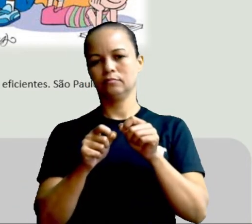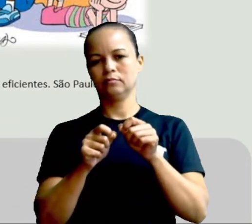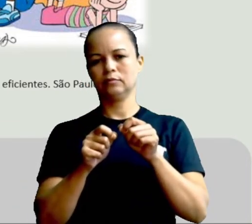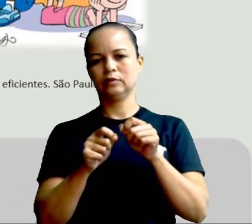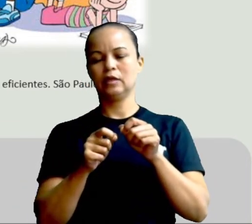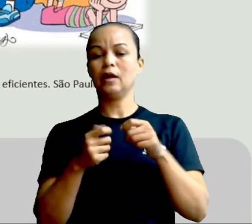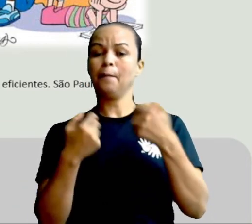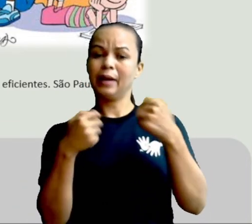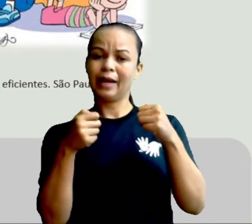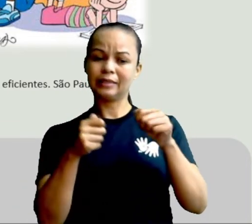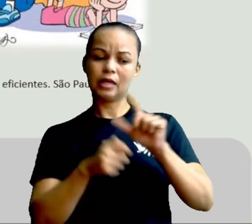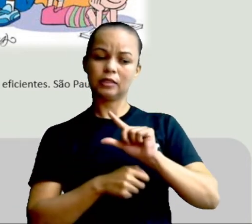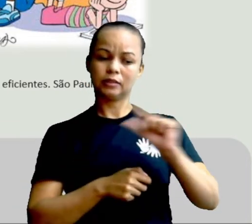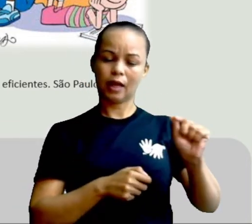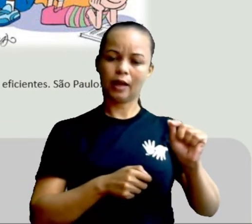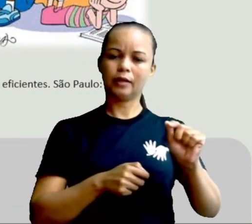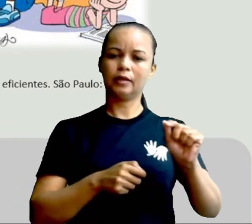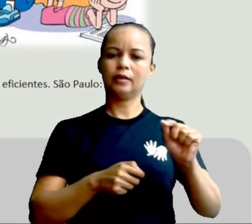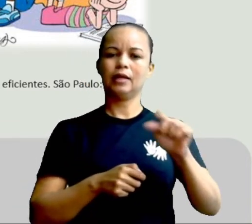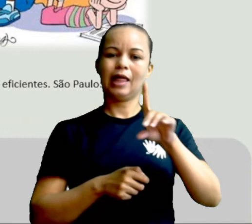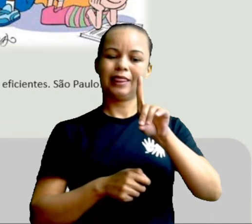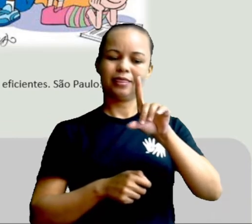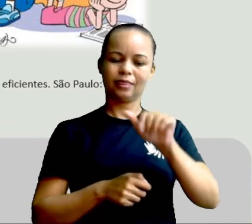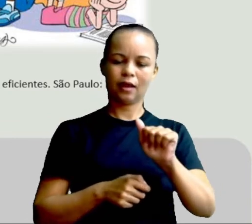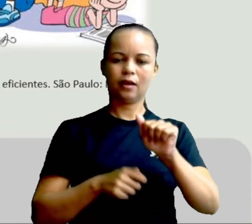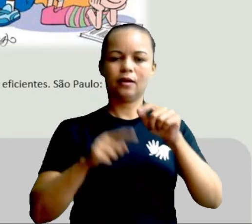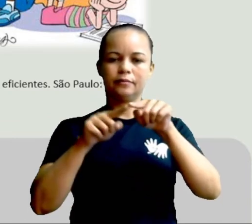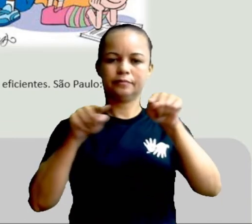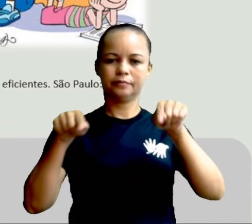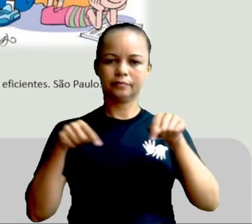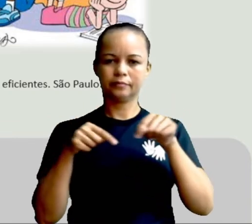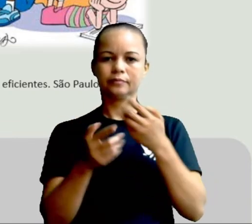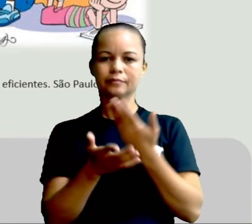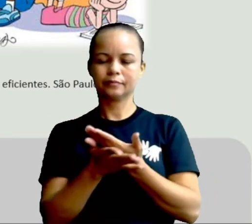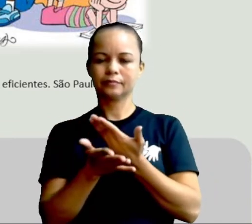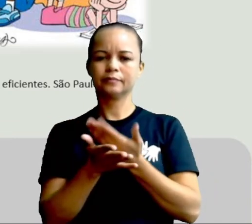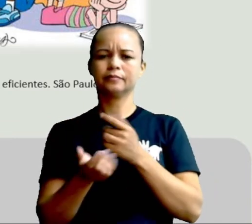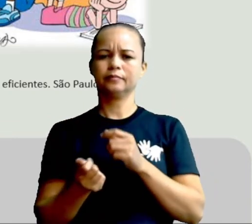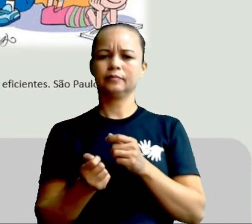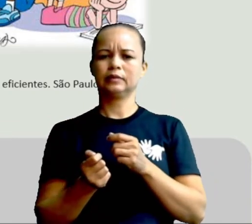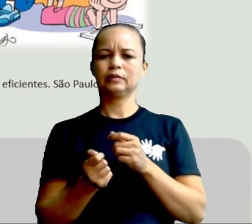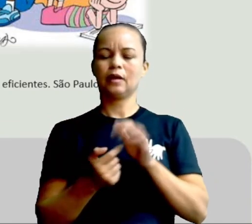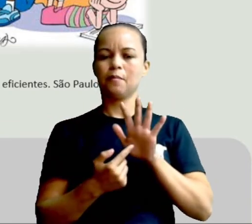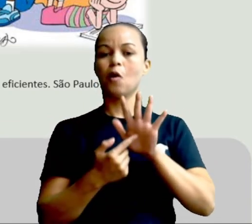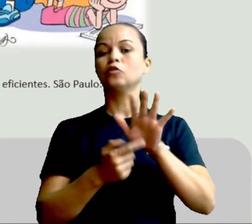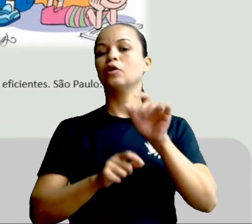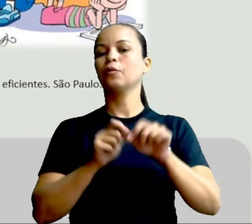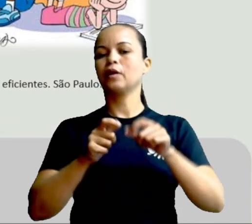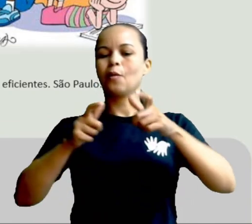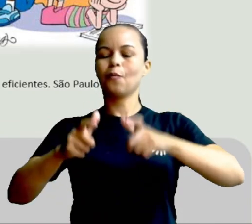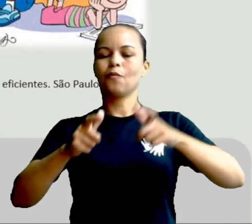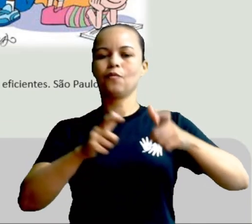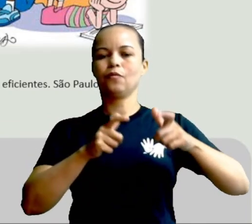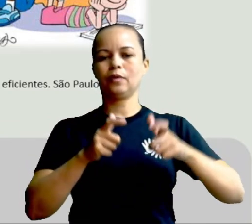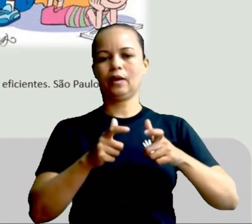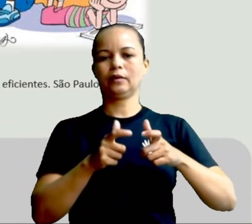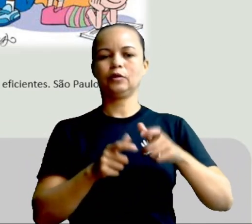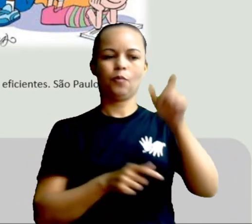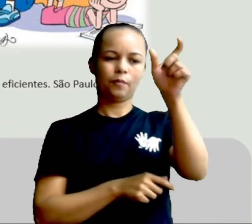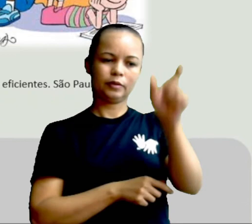precisa sair da sala? Indicando aí a origem, né, ou lugar,